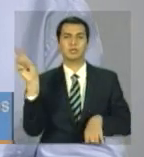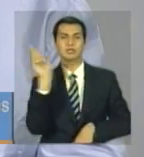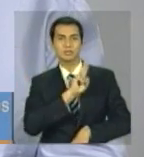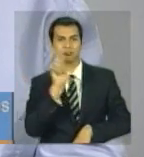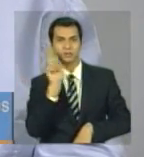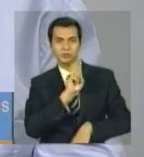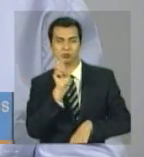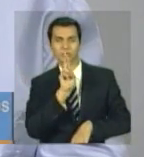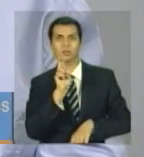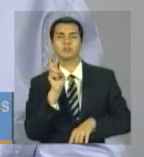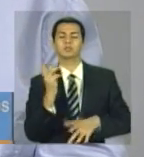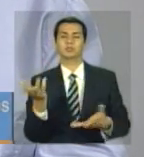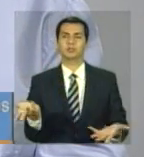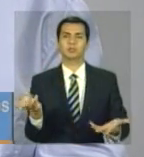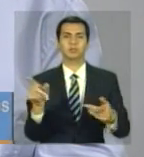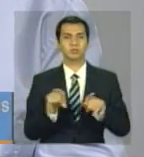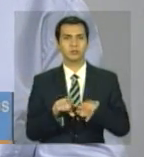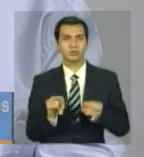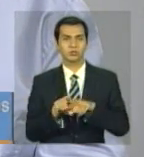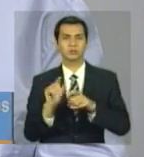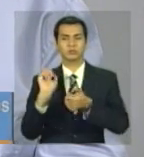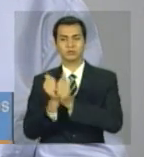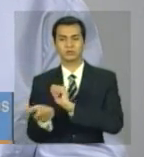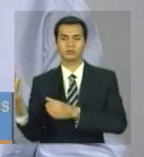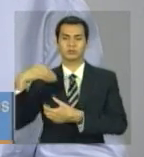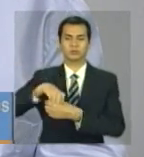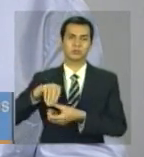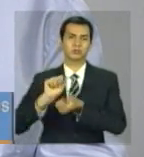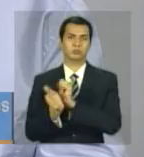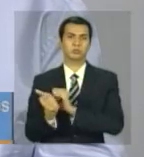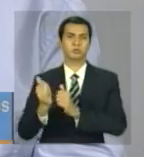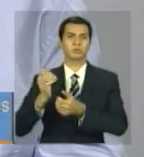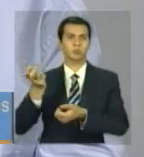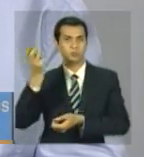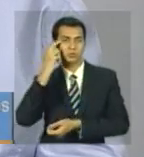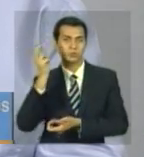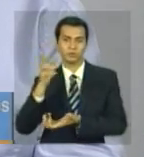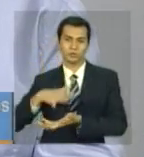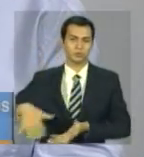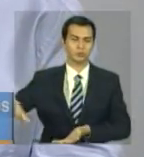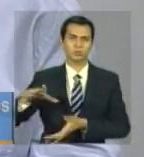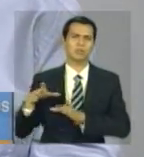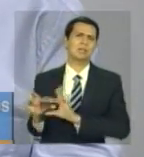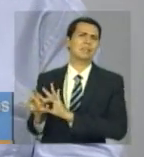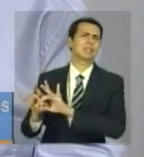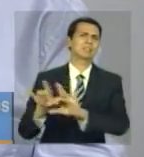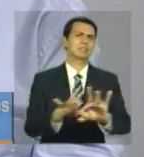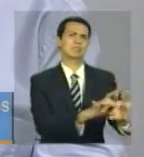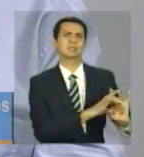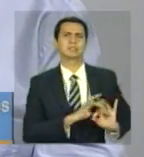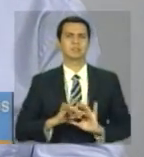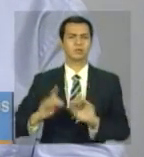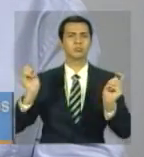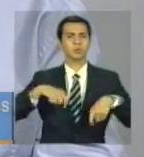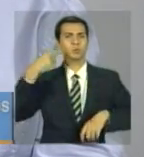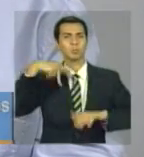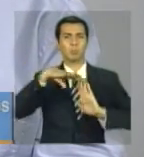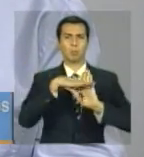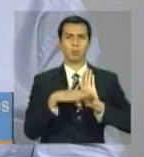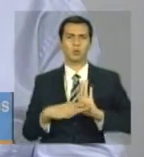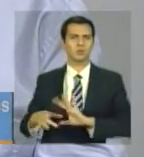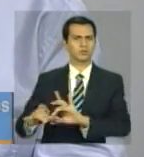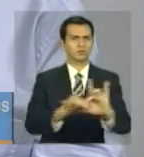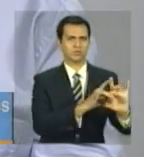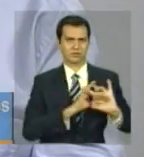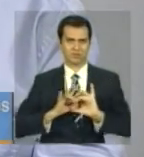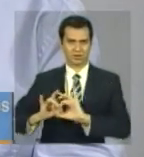está envolvendo nas praças de esporte e cultura, né? É para que exatamente aconteça essas políticas integradas, né? A agricultura urbana para